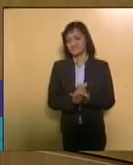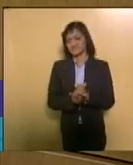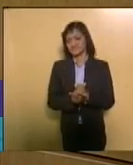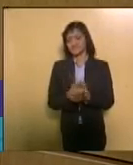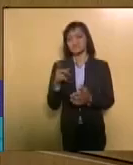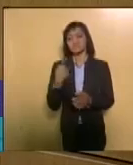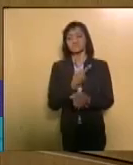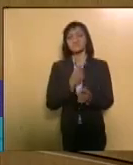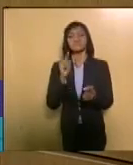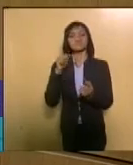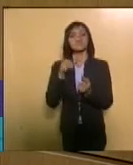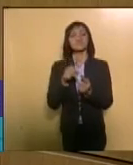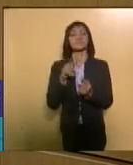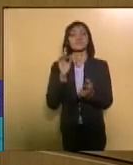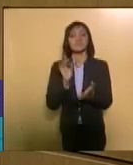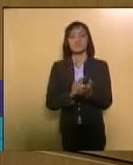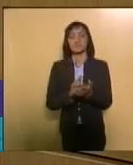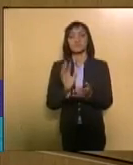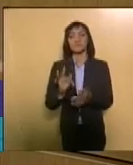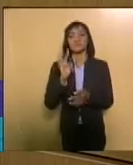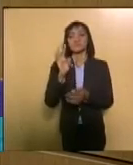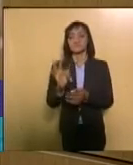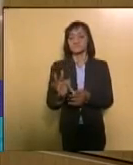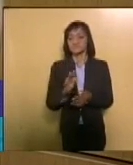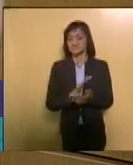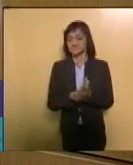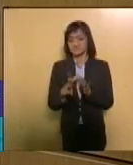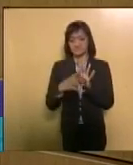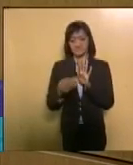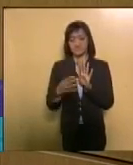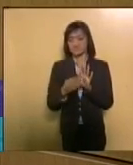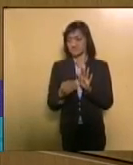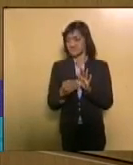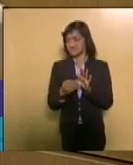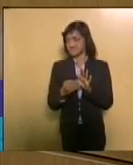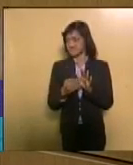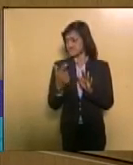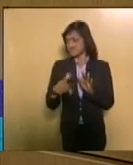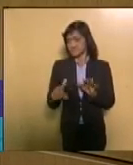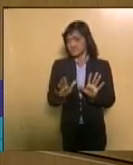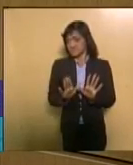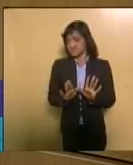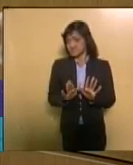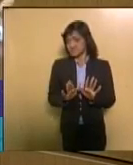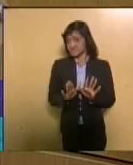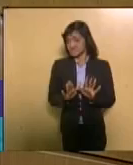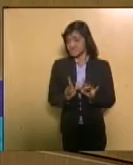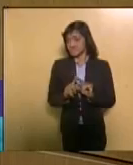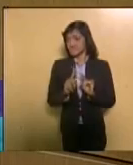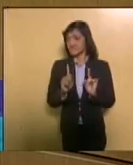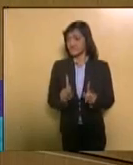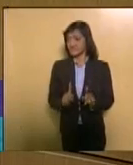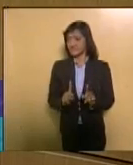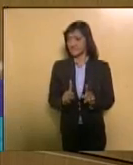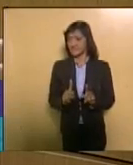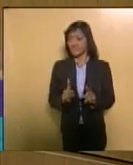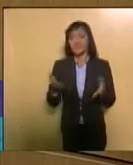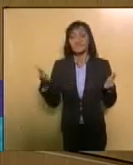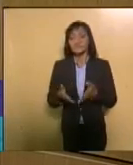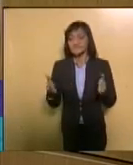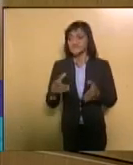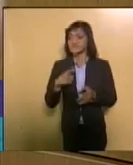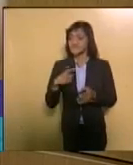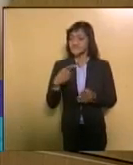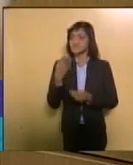é o nosso objetivo Central é pensar que no futuro esse modelo não funciona mas pensando no curto prazo e considerando que é isso que a gente tem hoje que os